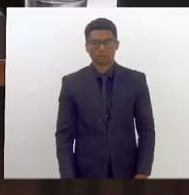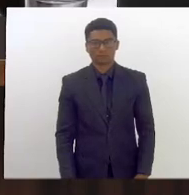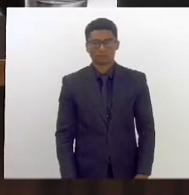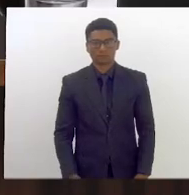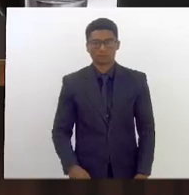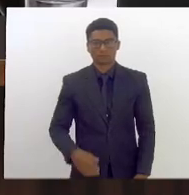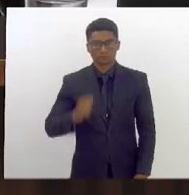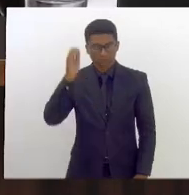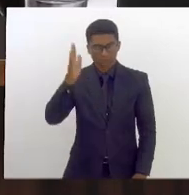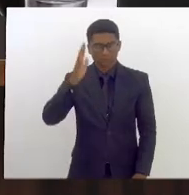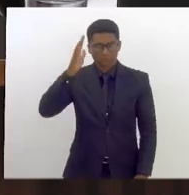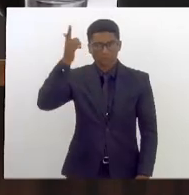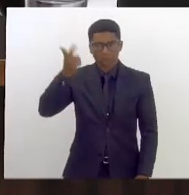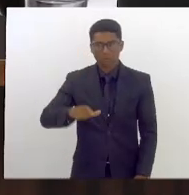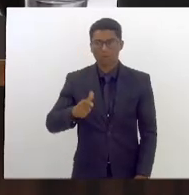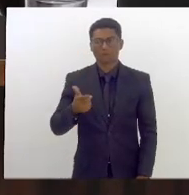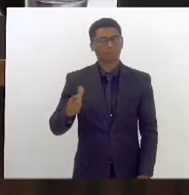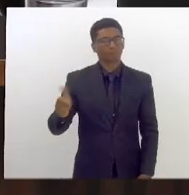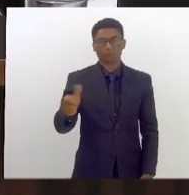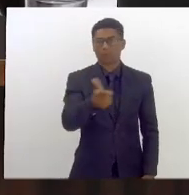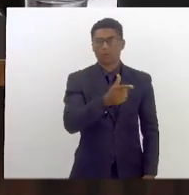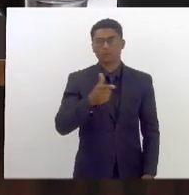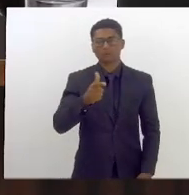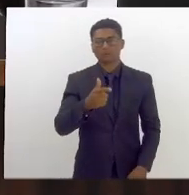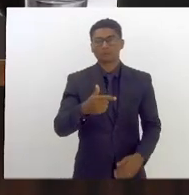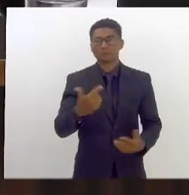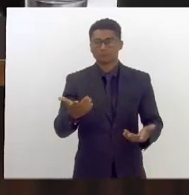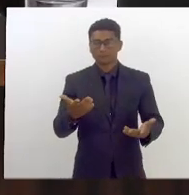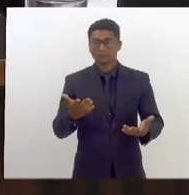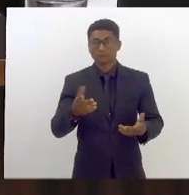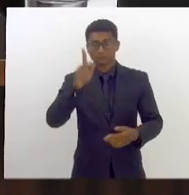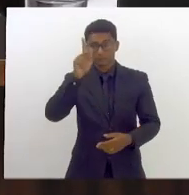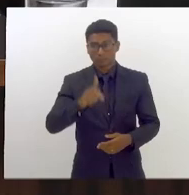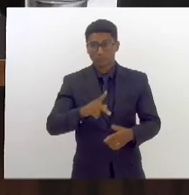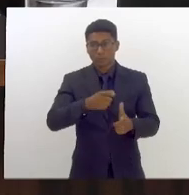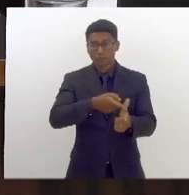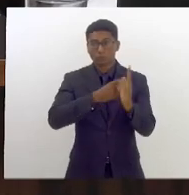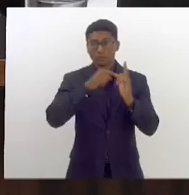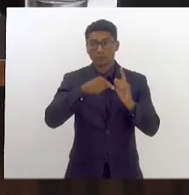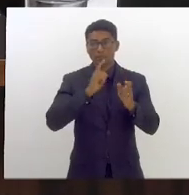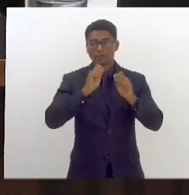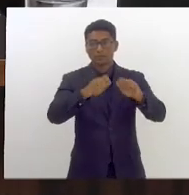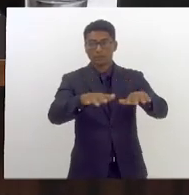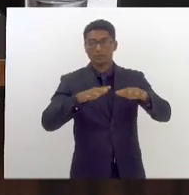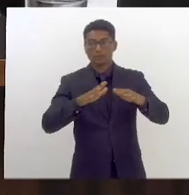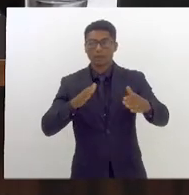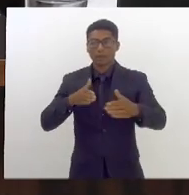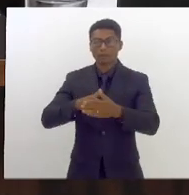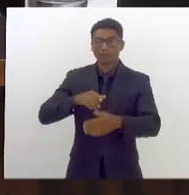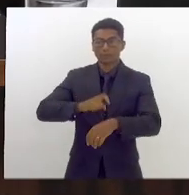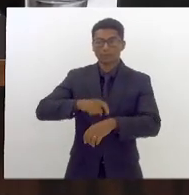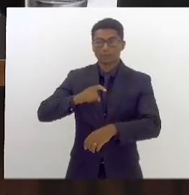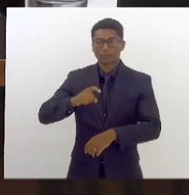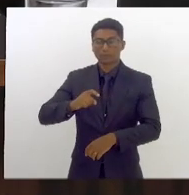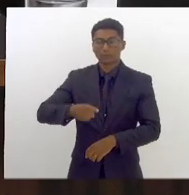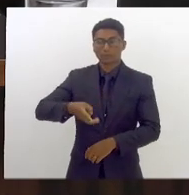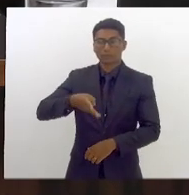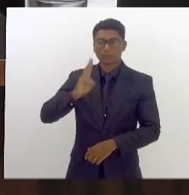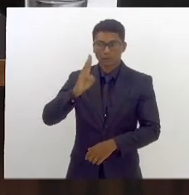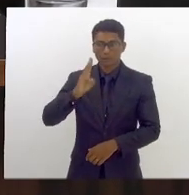não havendo mais oradores escritos a presidência suspende os trabalhos dessa sessão até às 15 horas